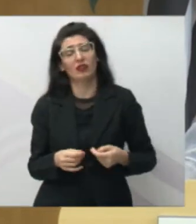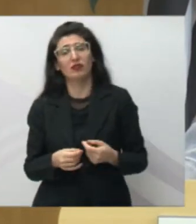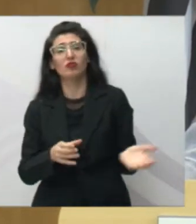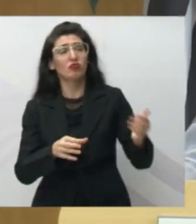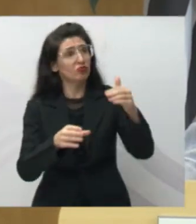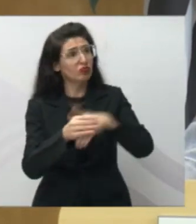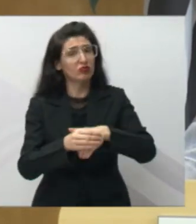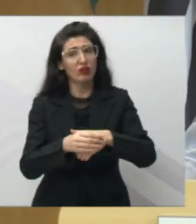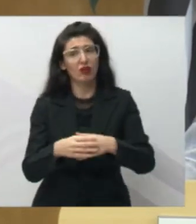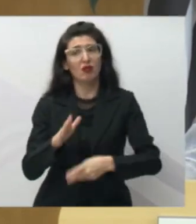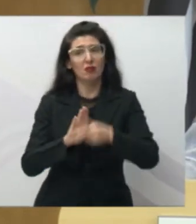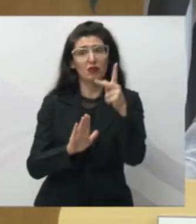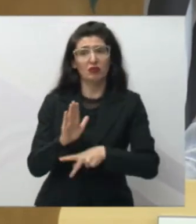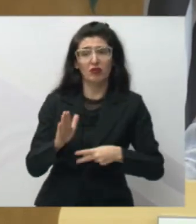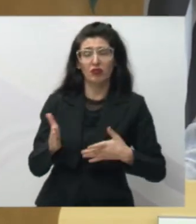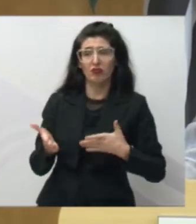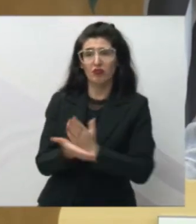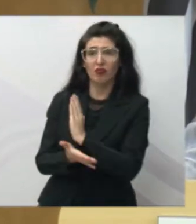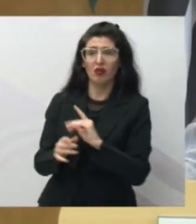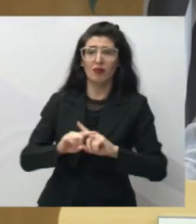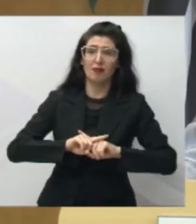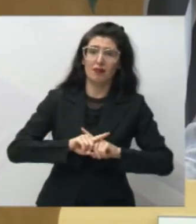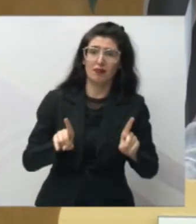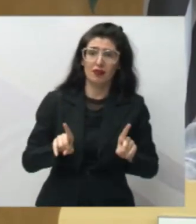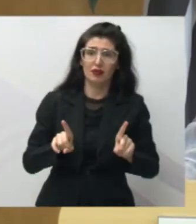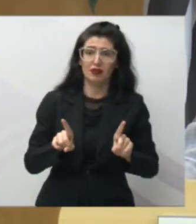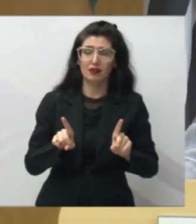favorável, mas,